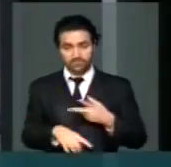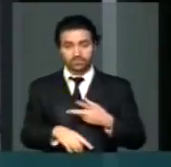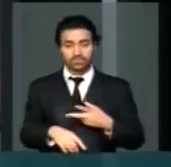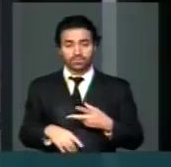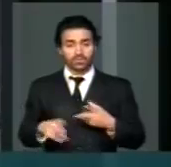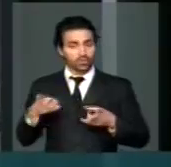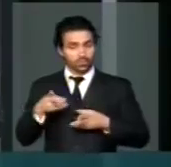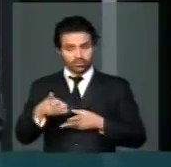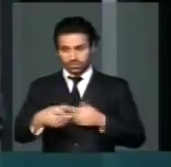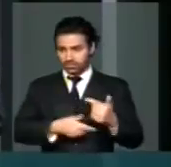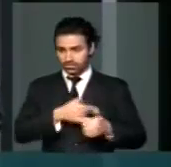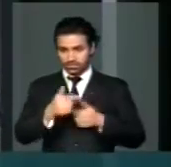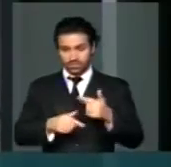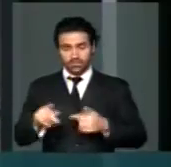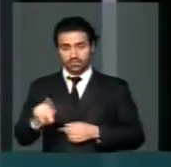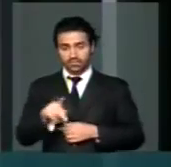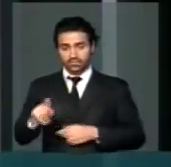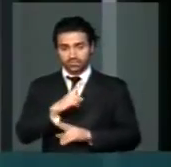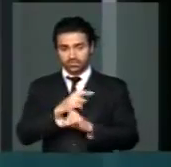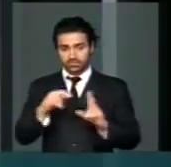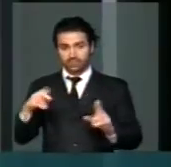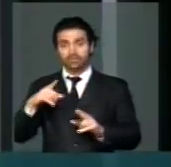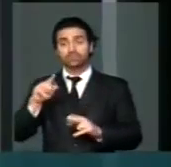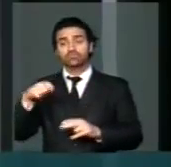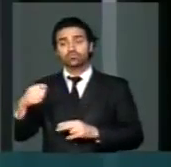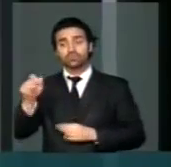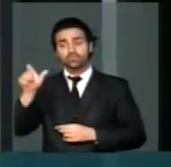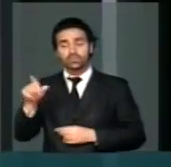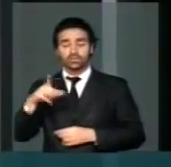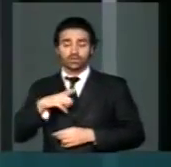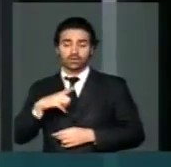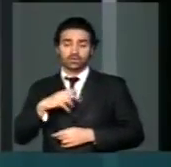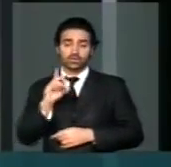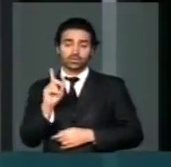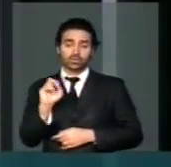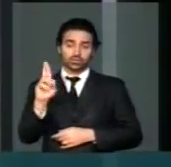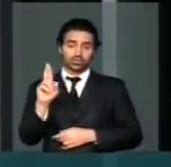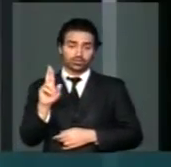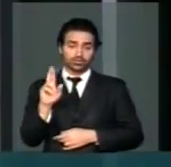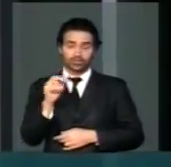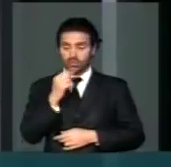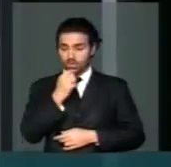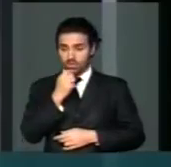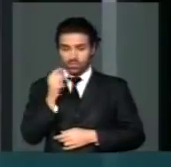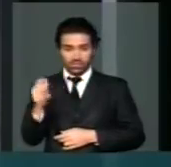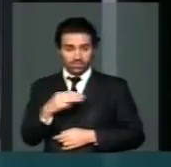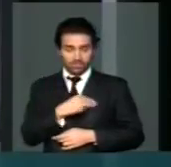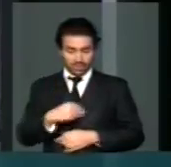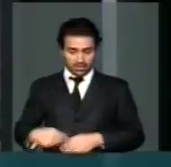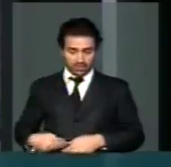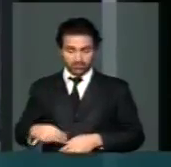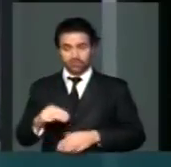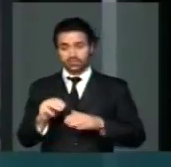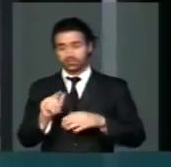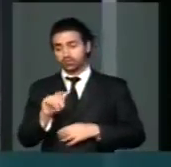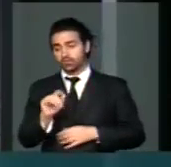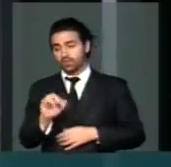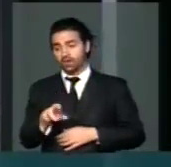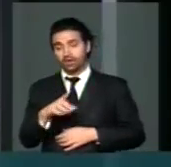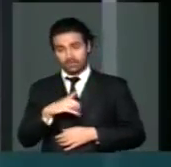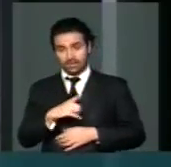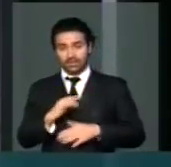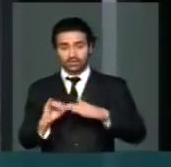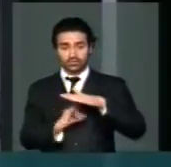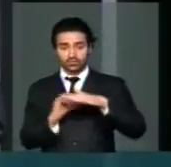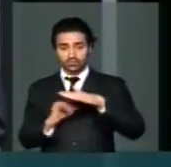continua professor universitário com doutorado. O ministro Gilmar Mendes tem um instituto que ele também